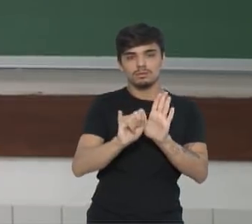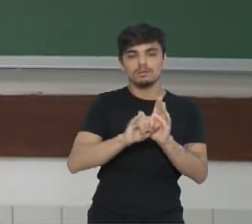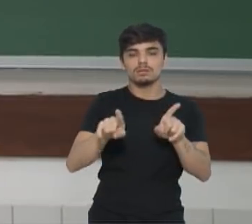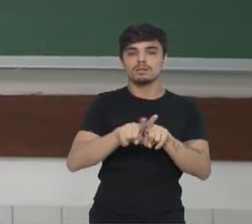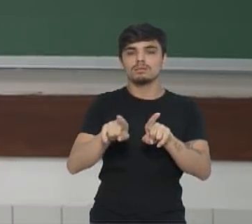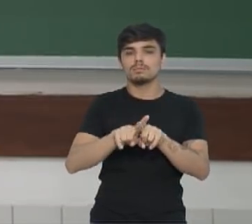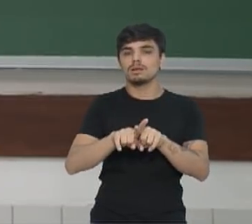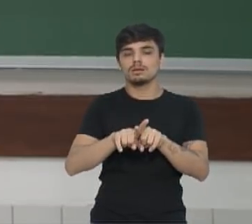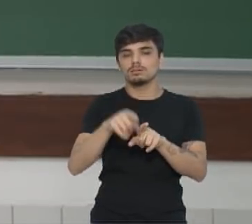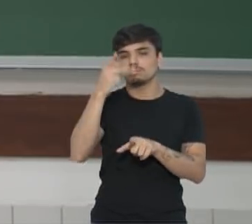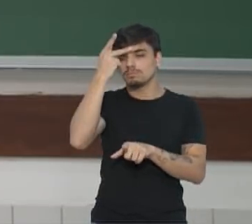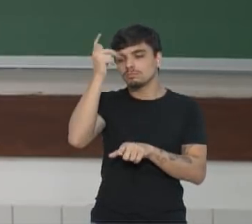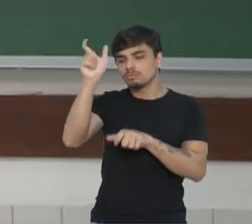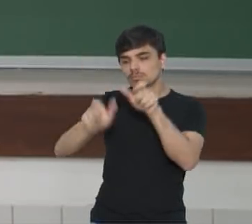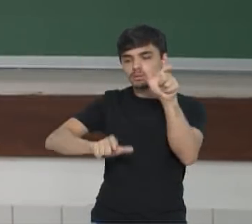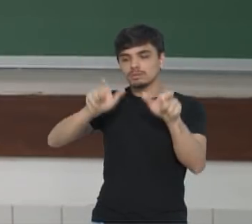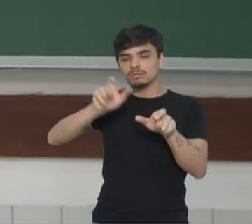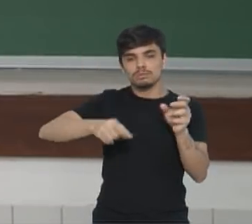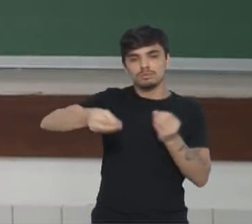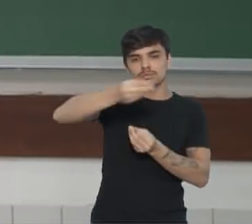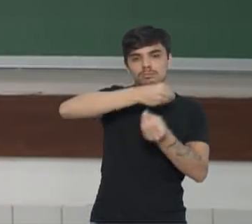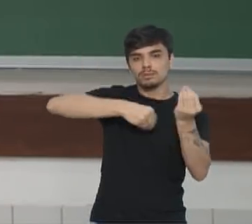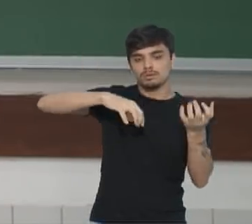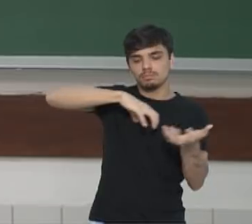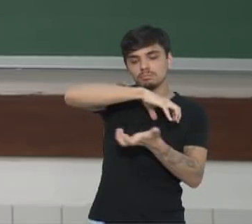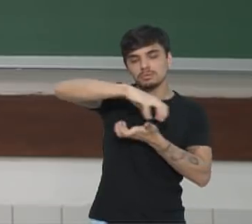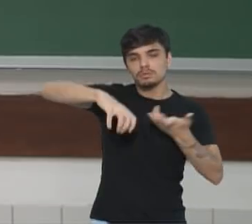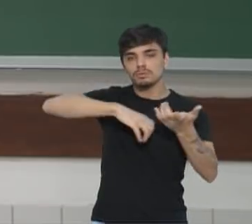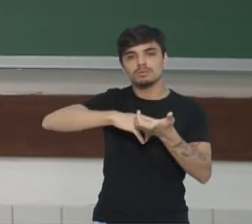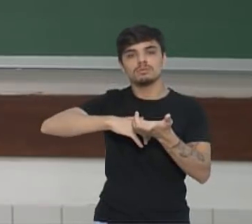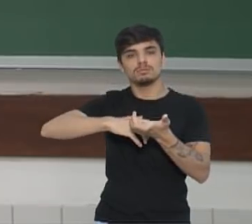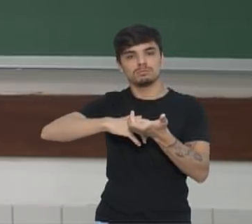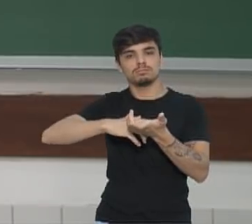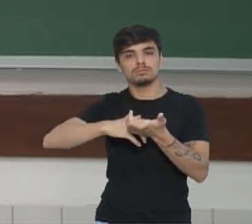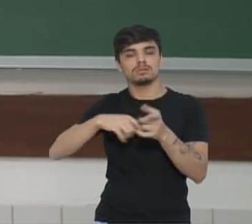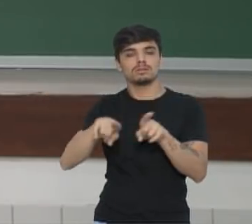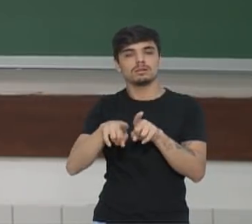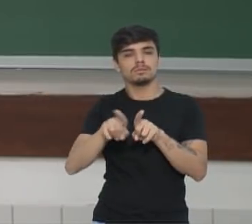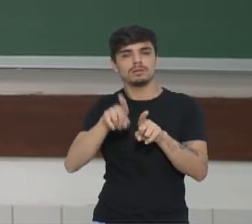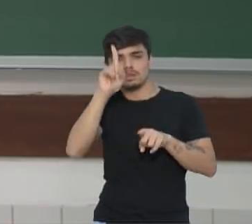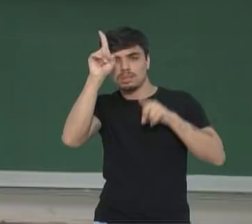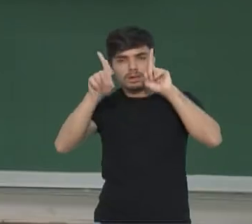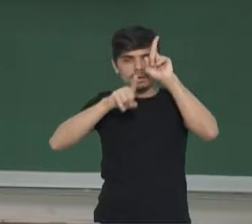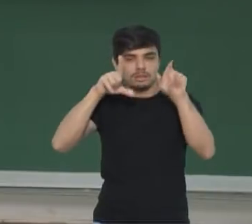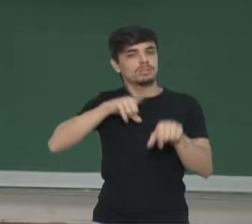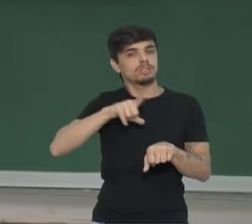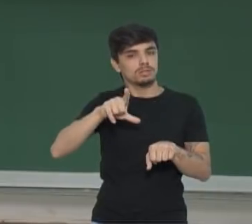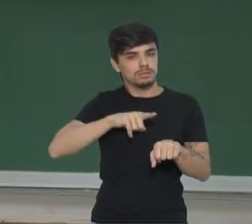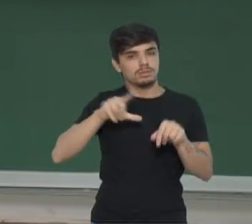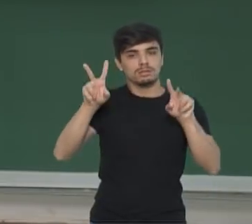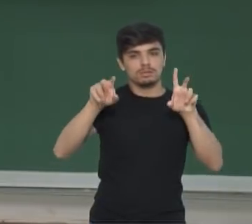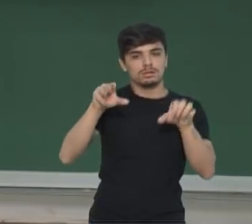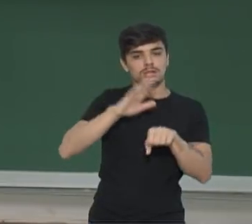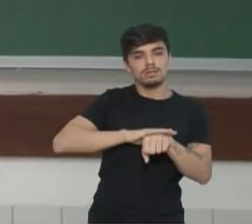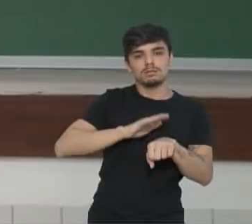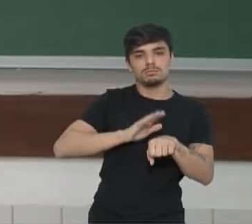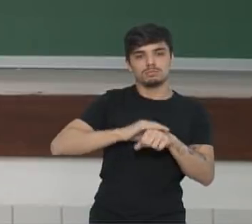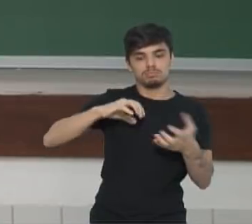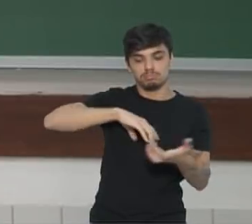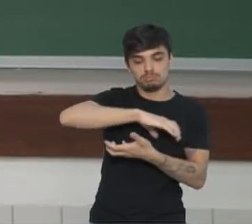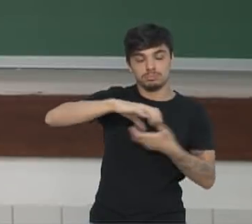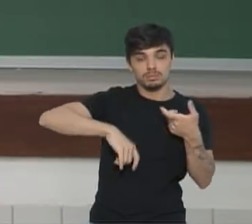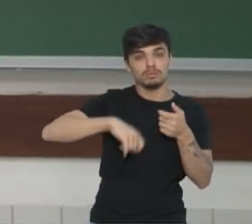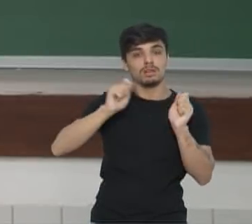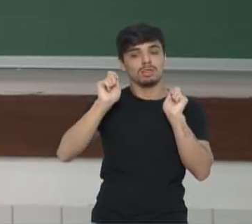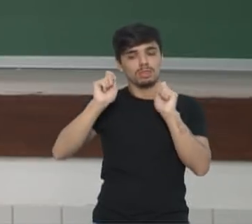políticas, quem fez parte dessa revolução, quais eram as ideias que eles trabalhavam durante essa revolução. O que eles eram a favor? O